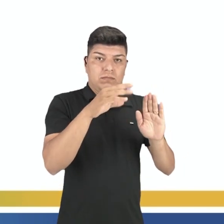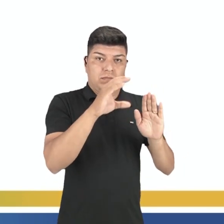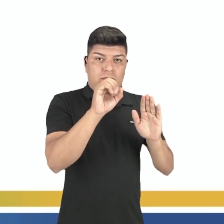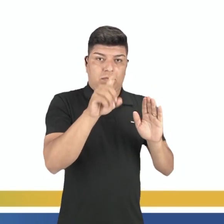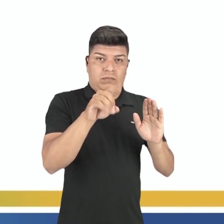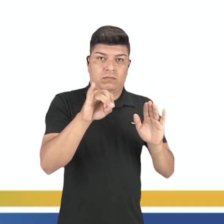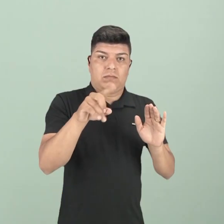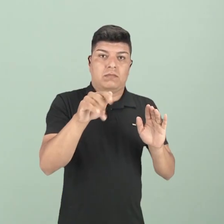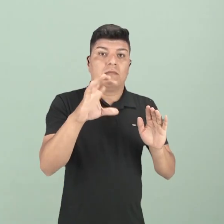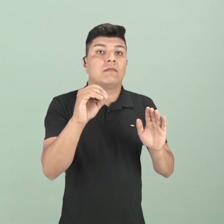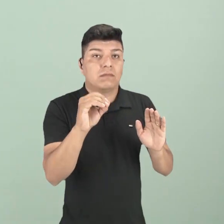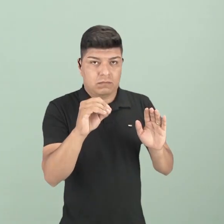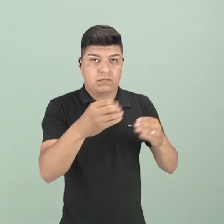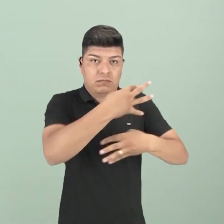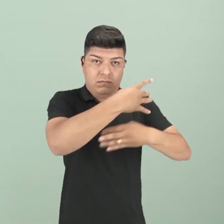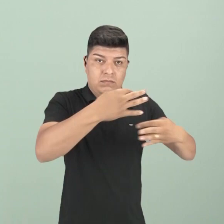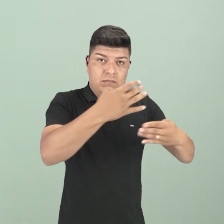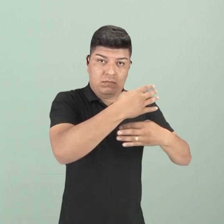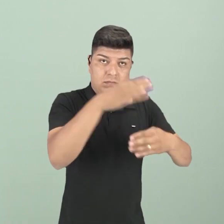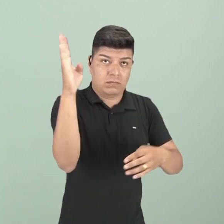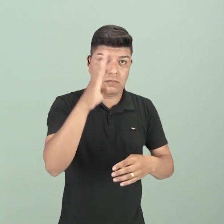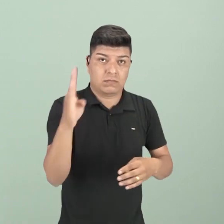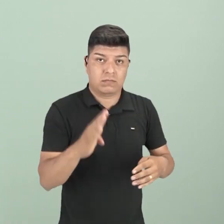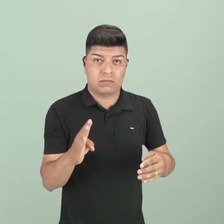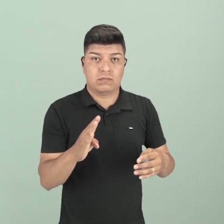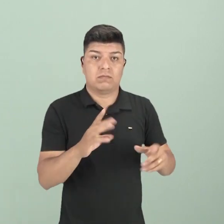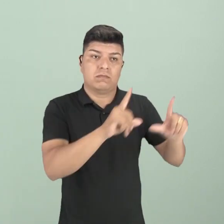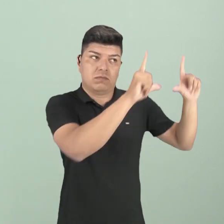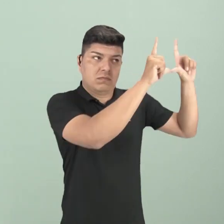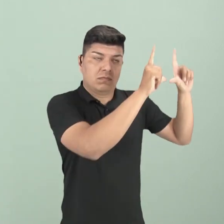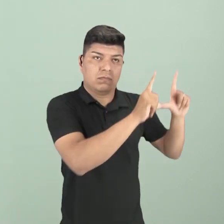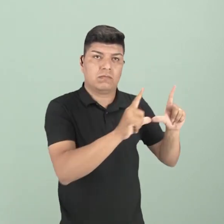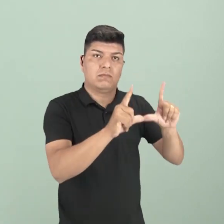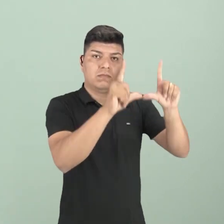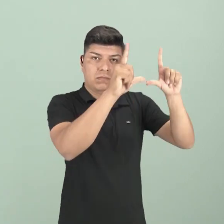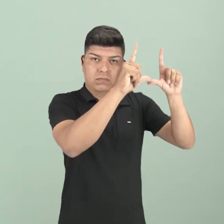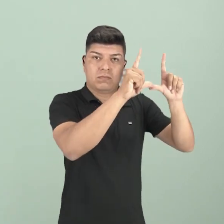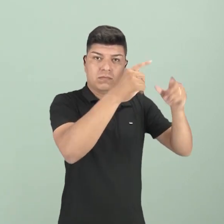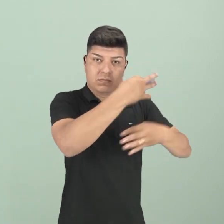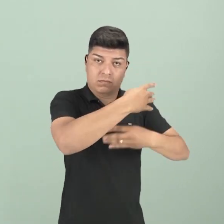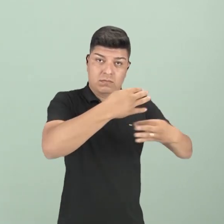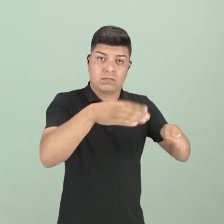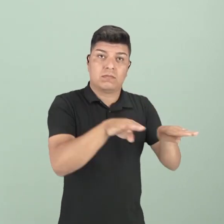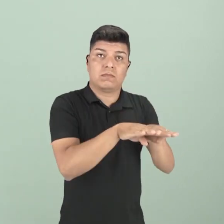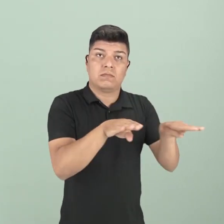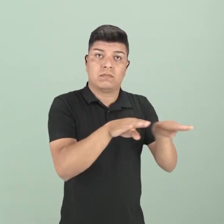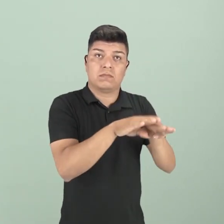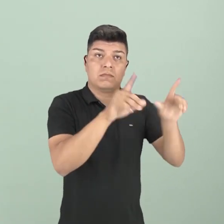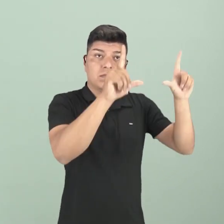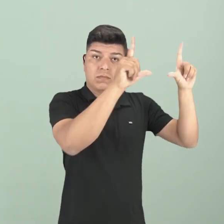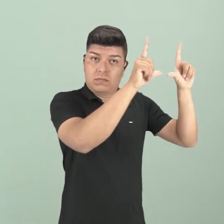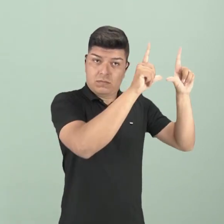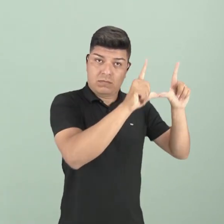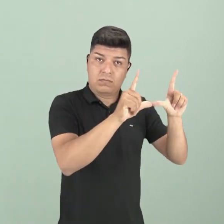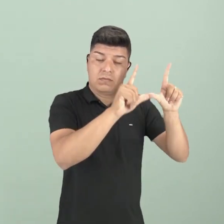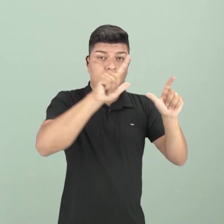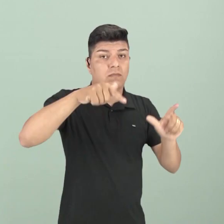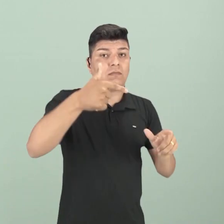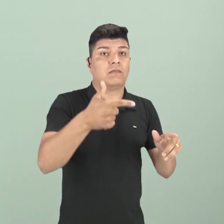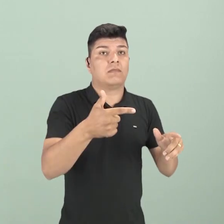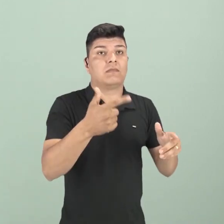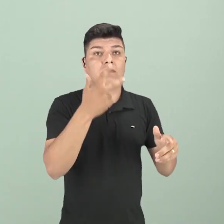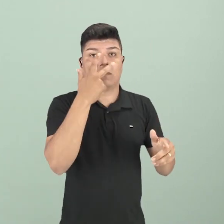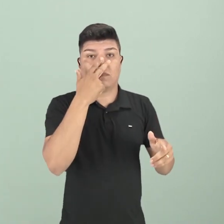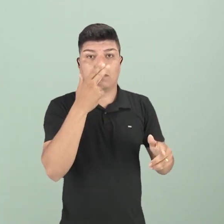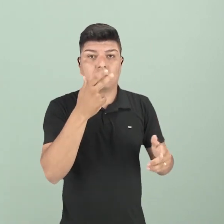Brasileiro. Às vezes elas são representadas a partir de sinais de trânsito, são representadas também a partir das placas, outras vezes a partir